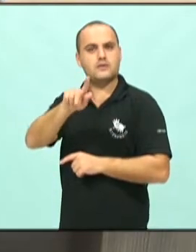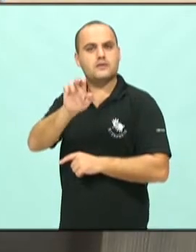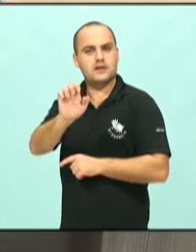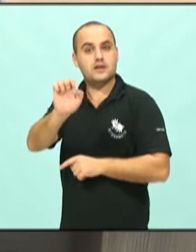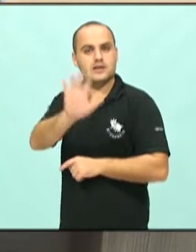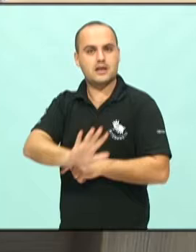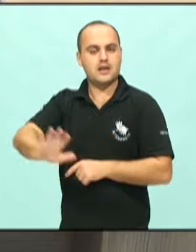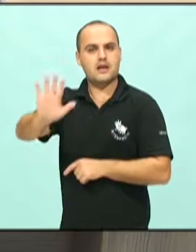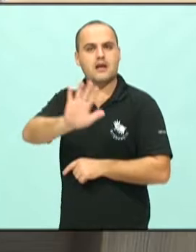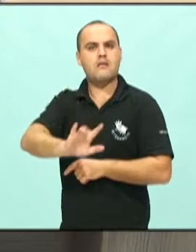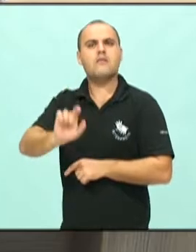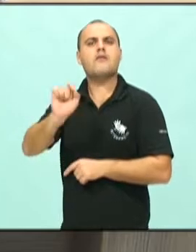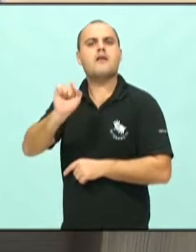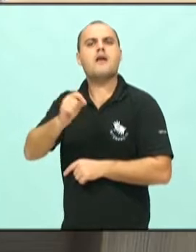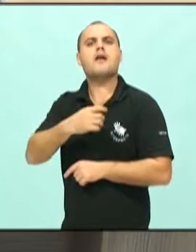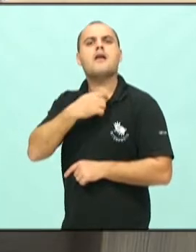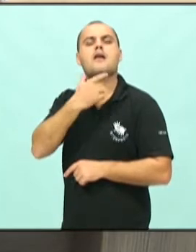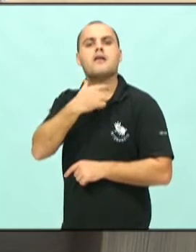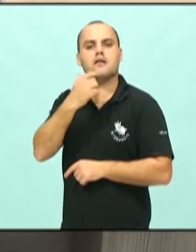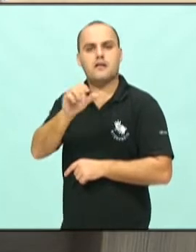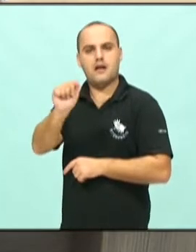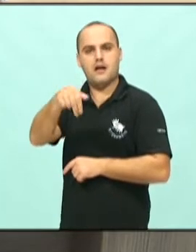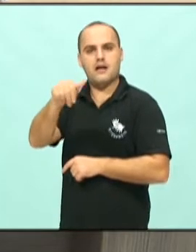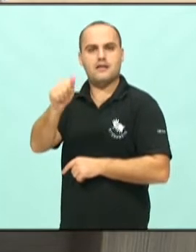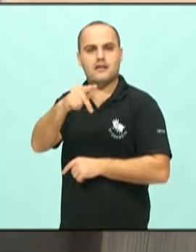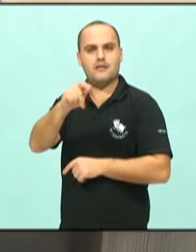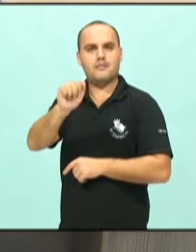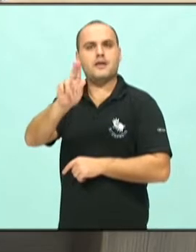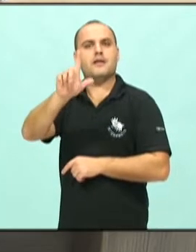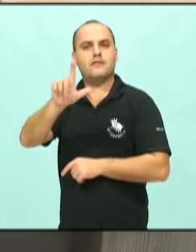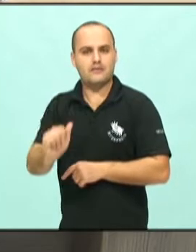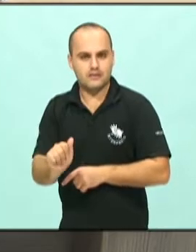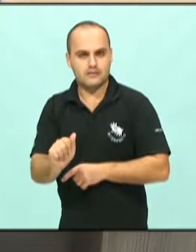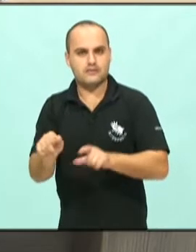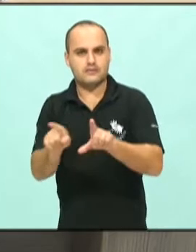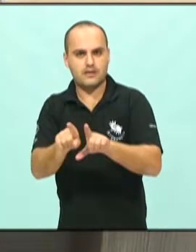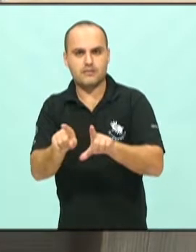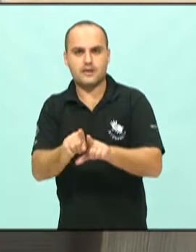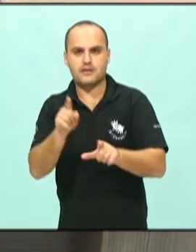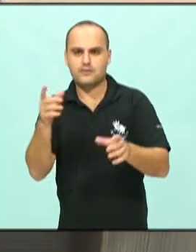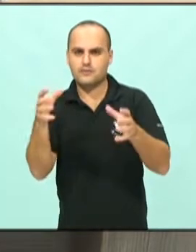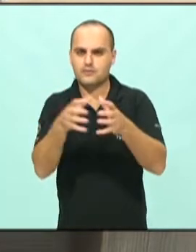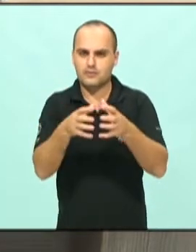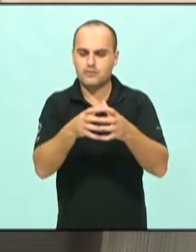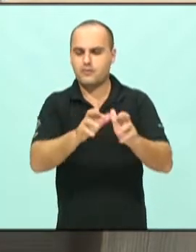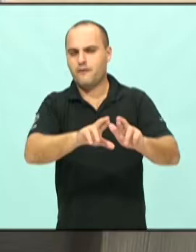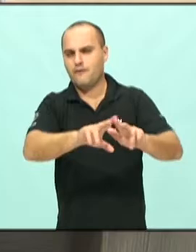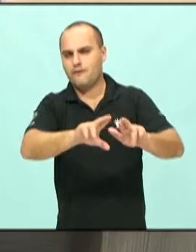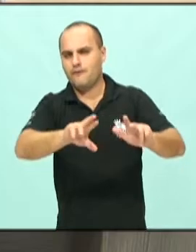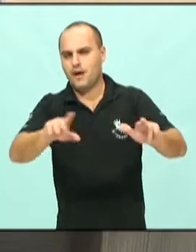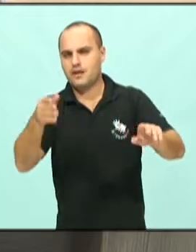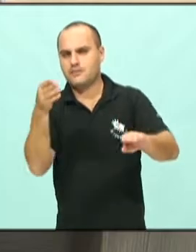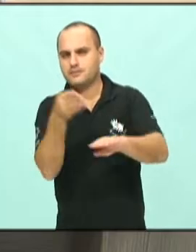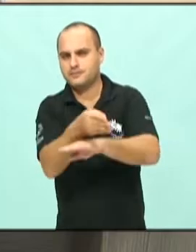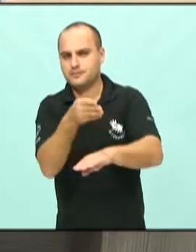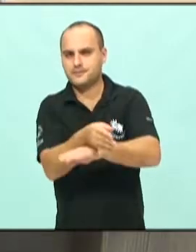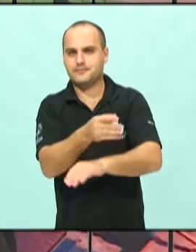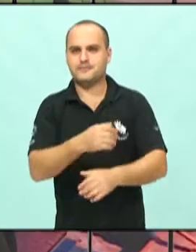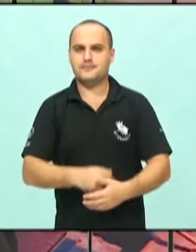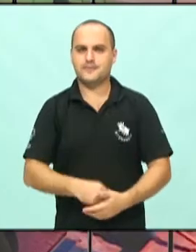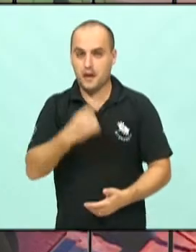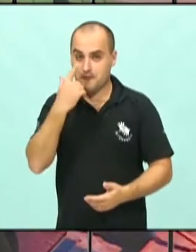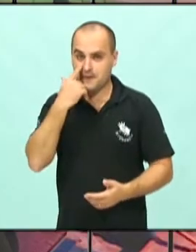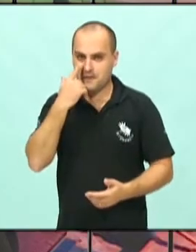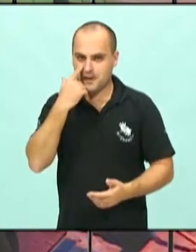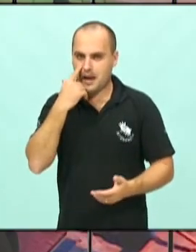Geral, interpretada pela Ana Paula da Silva, com participação da Brass Groove Brasil, Carlinhos Ribeiro e Dudu Pimentel.